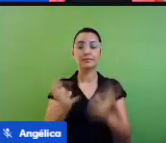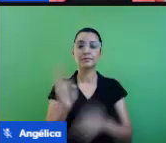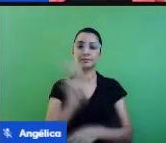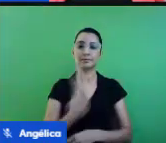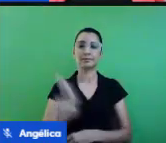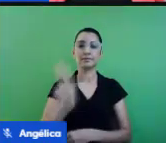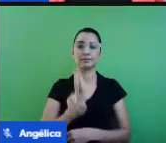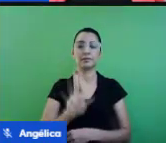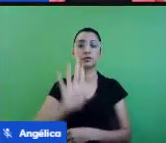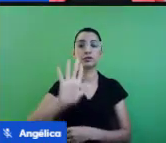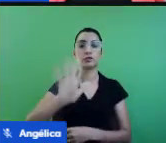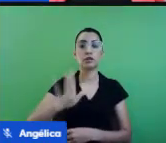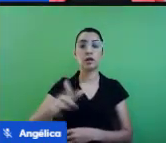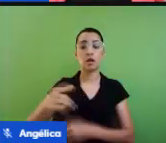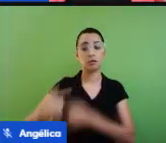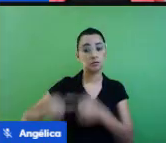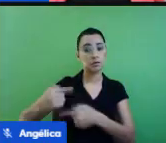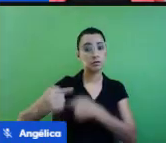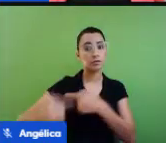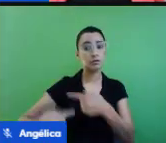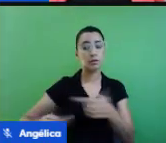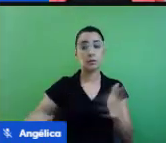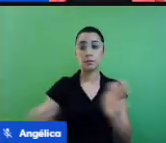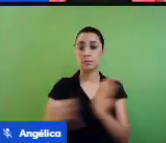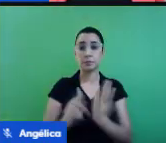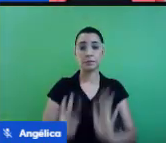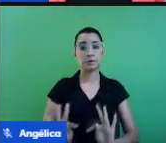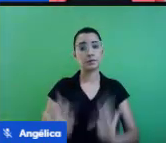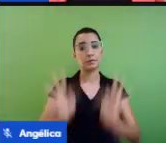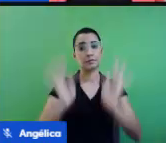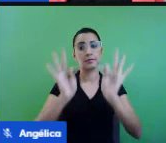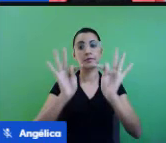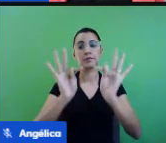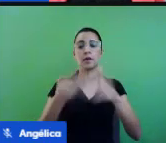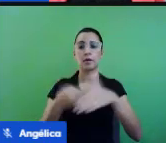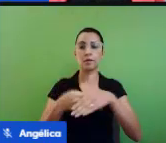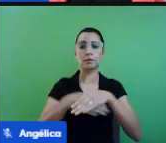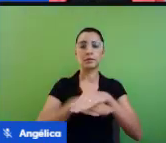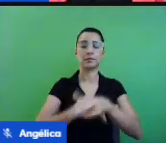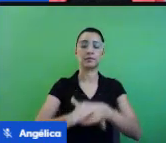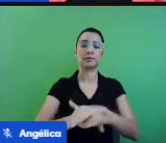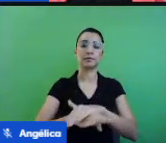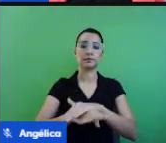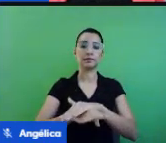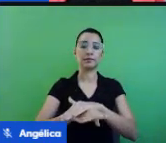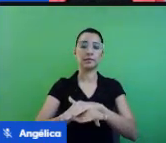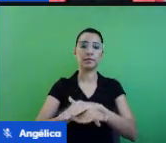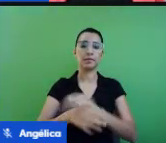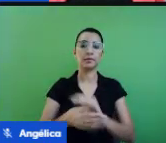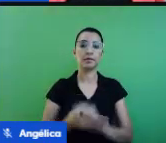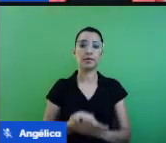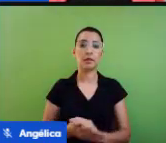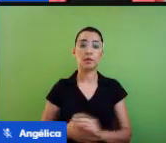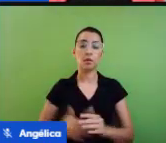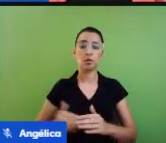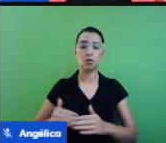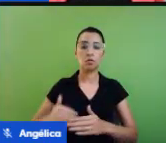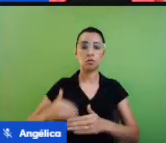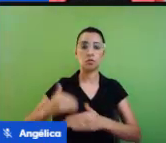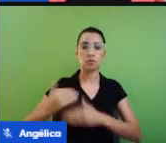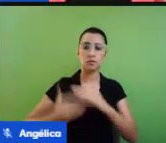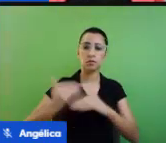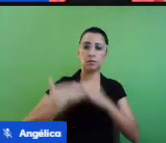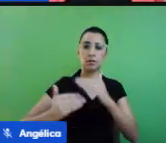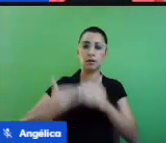geração. Então, nesse momento de desenvolvimento da sequência didática interdisciplinar, o